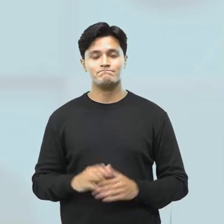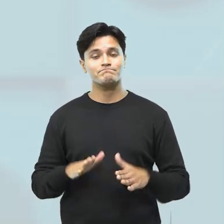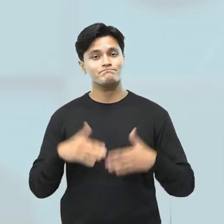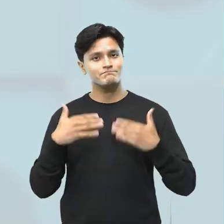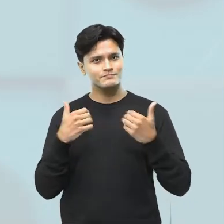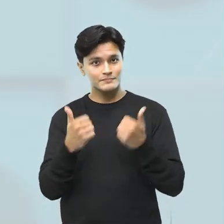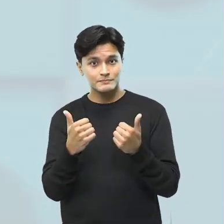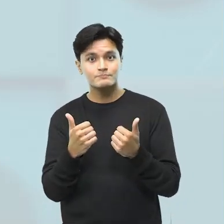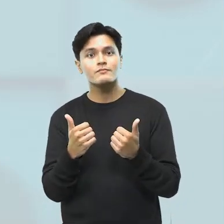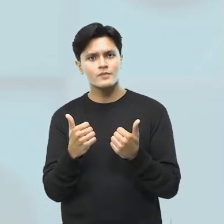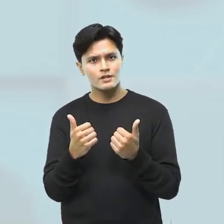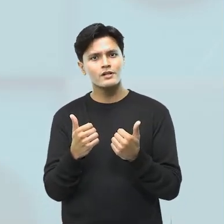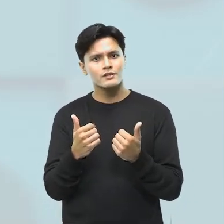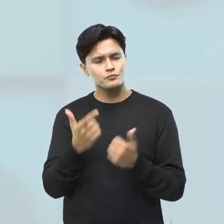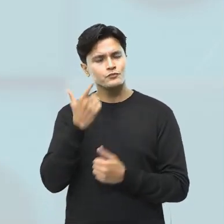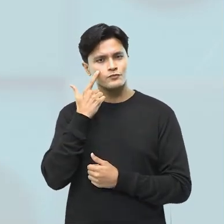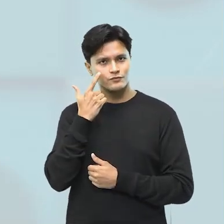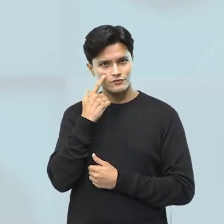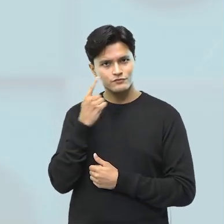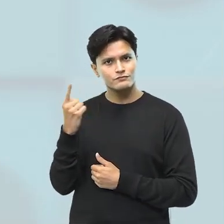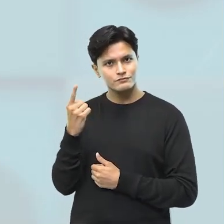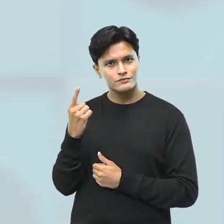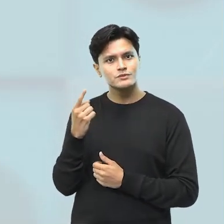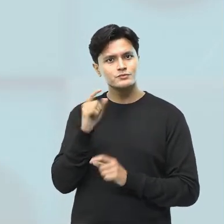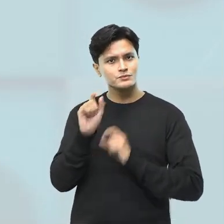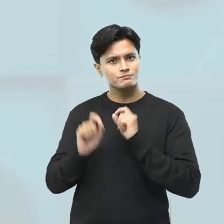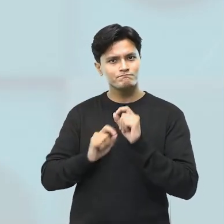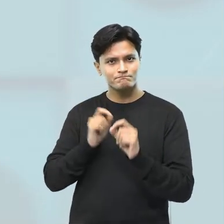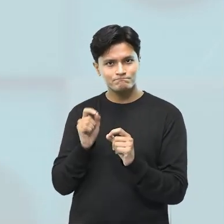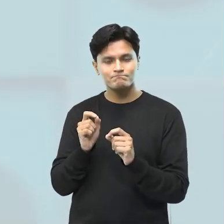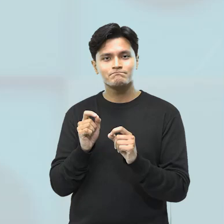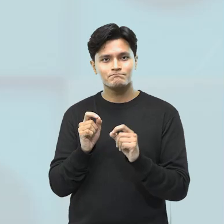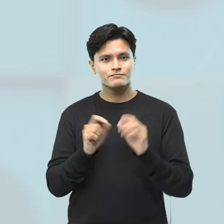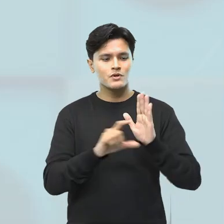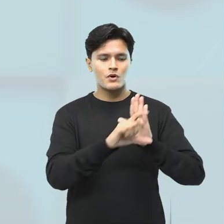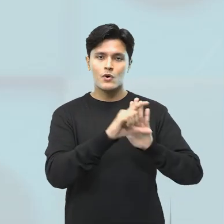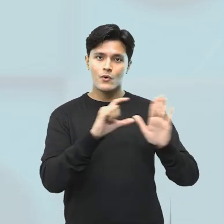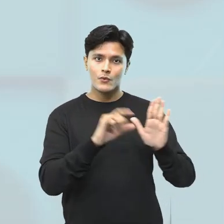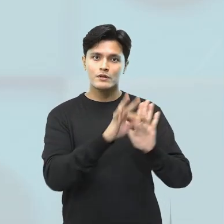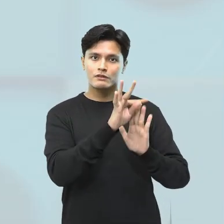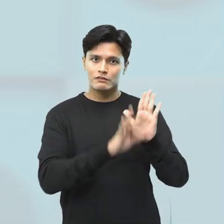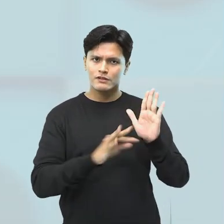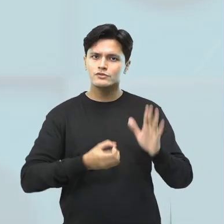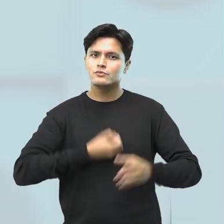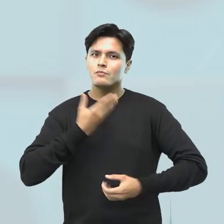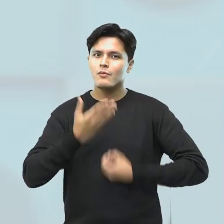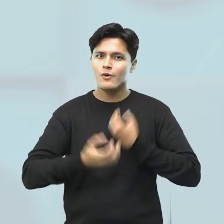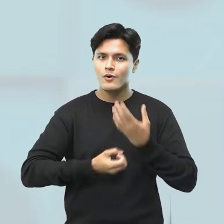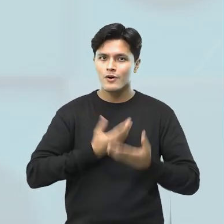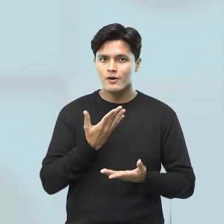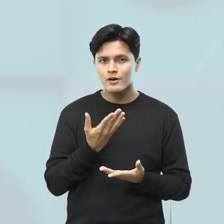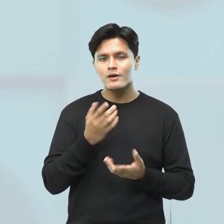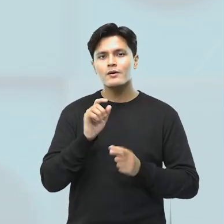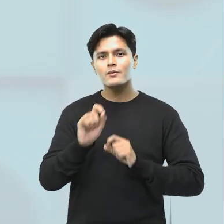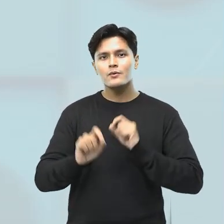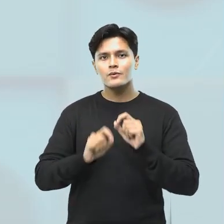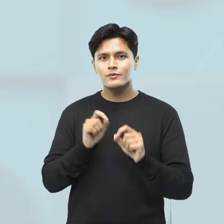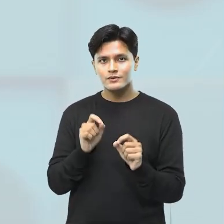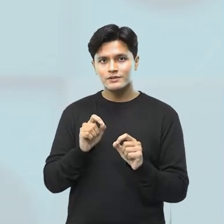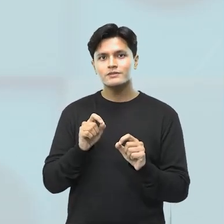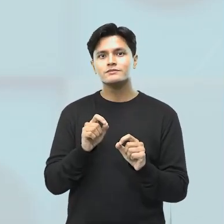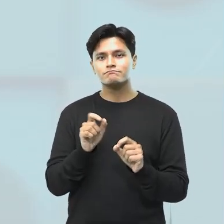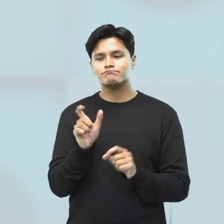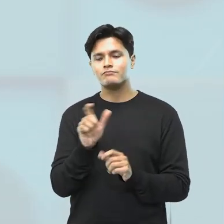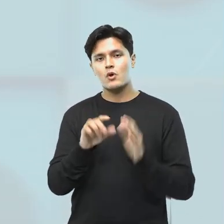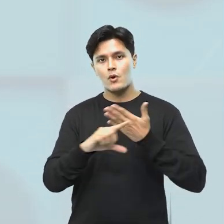Muito bem, nós acabamos, né, de ouvir o poema lá do